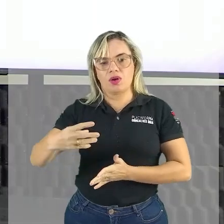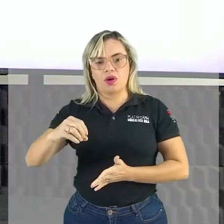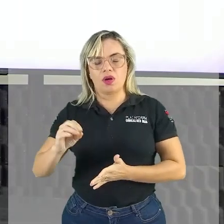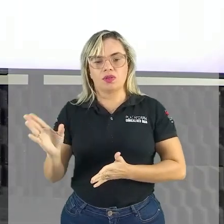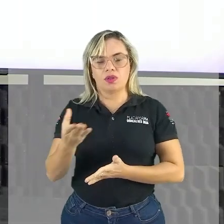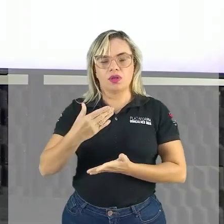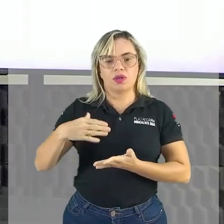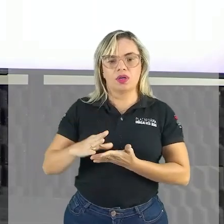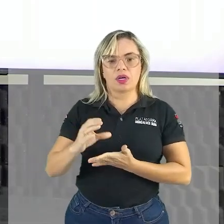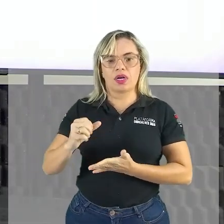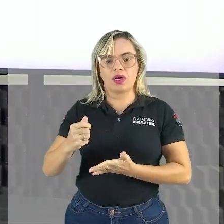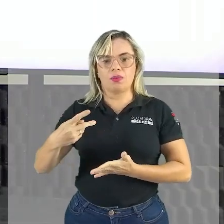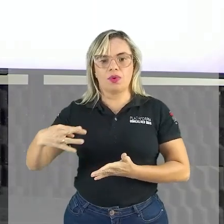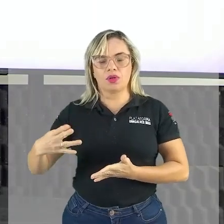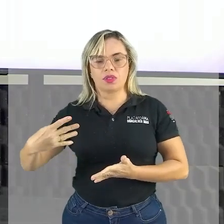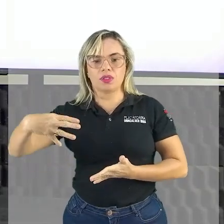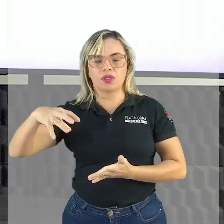bem?